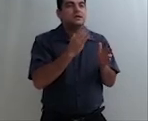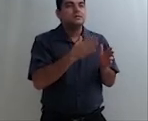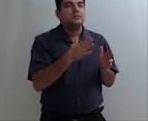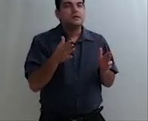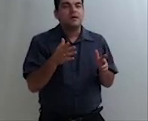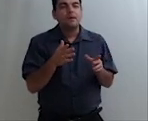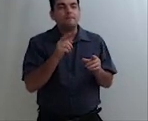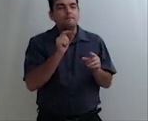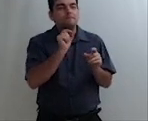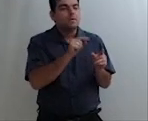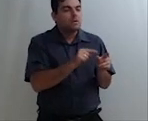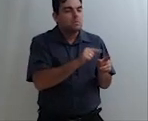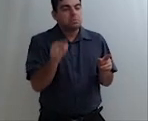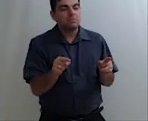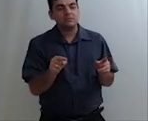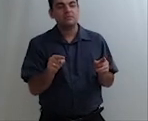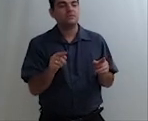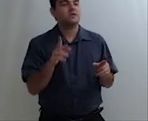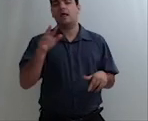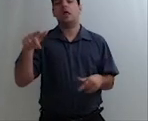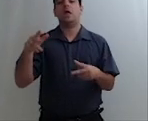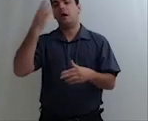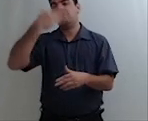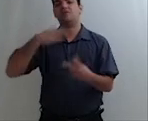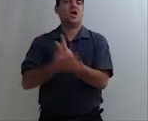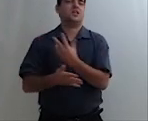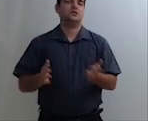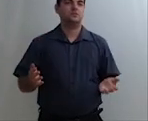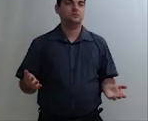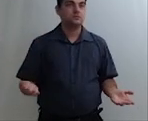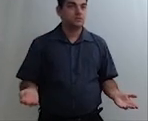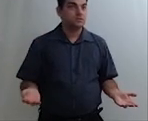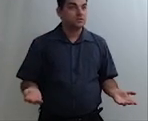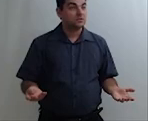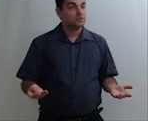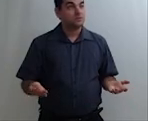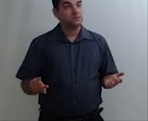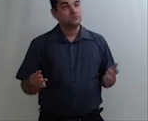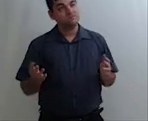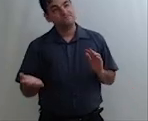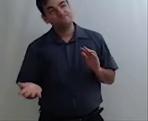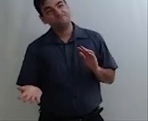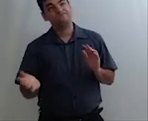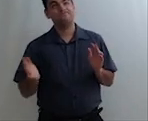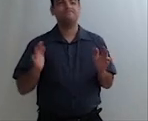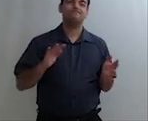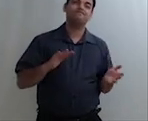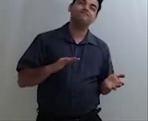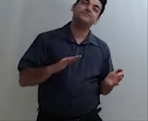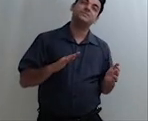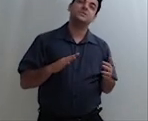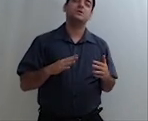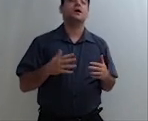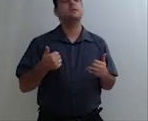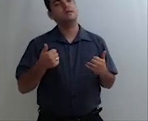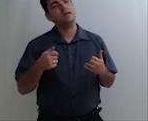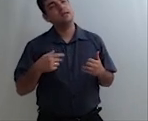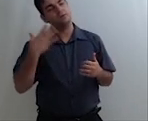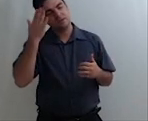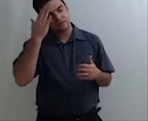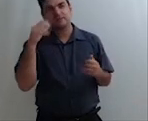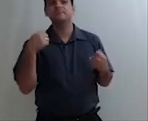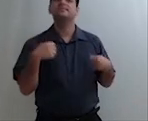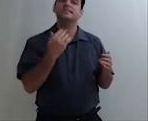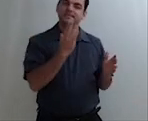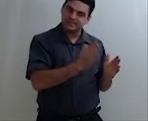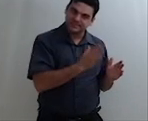prova eu preferi ficar por hora numa admissão de que tem que ser seguido o rito do